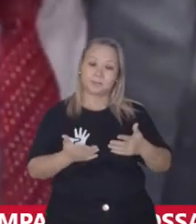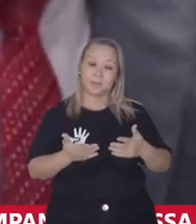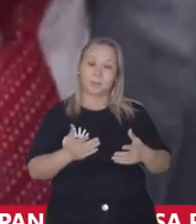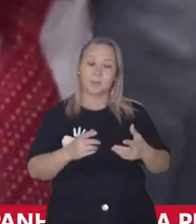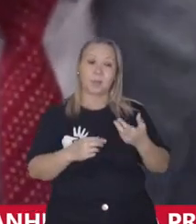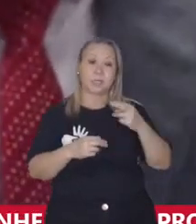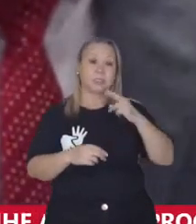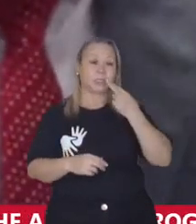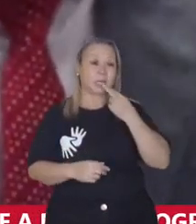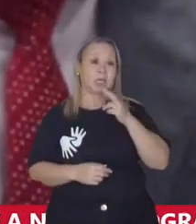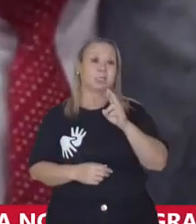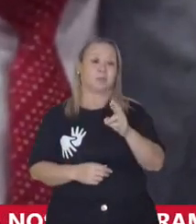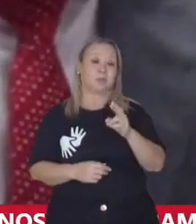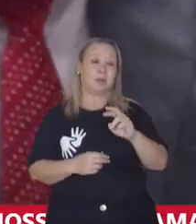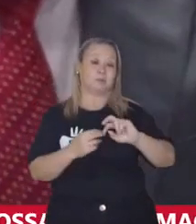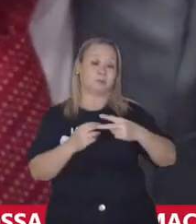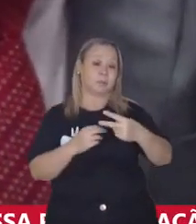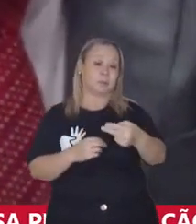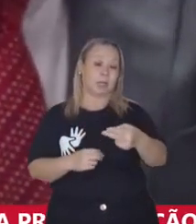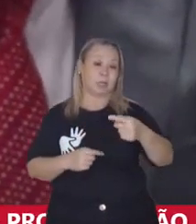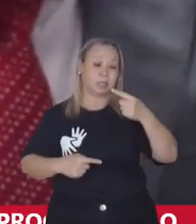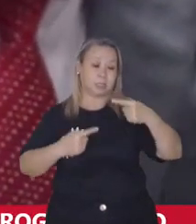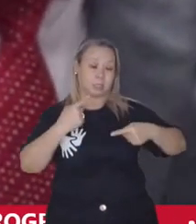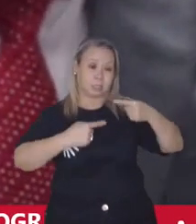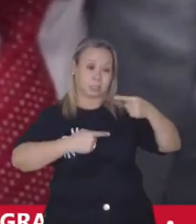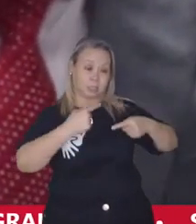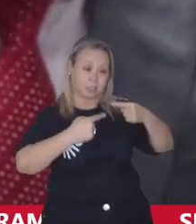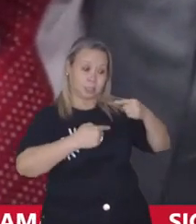debates, nós possamos, então,